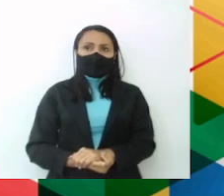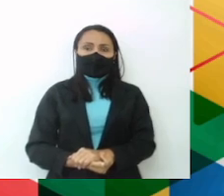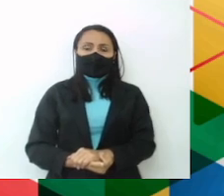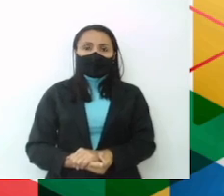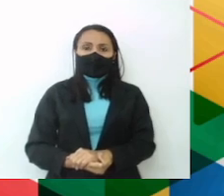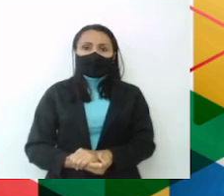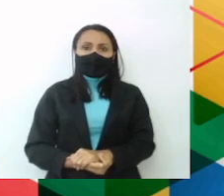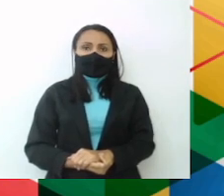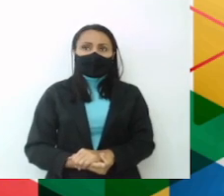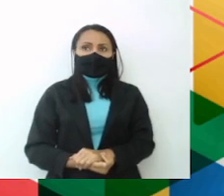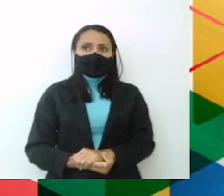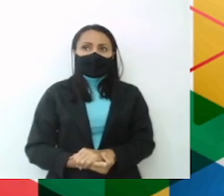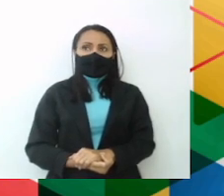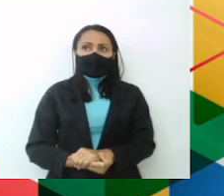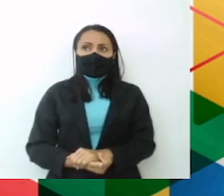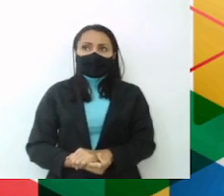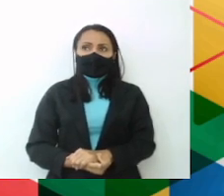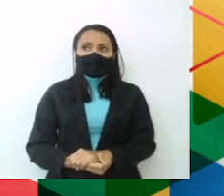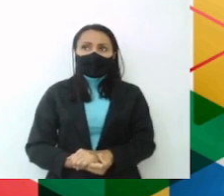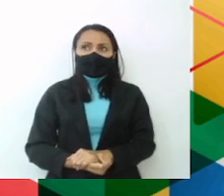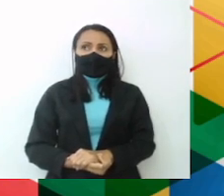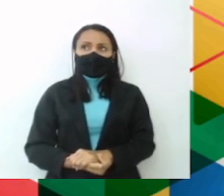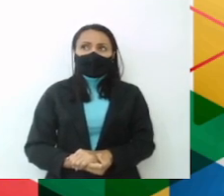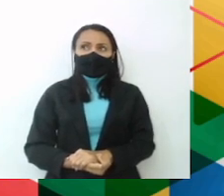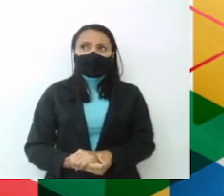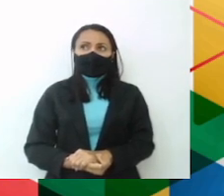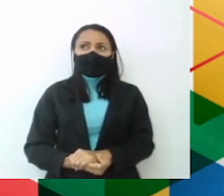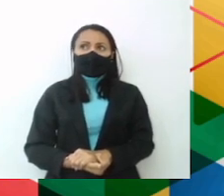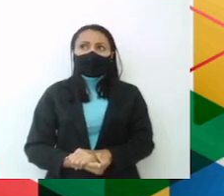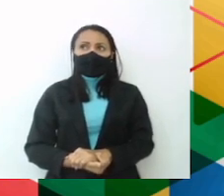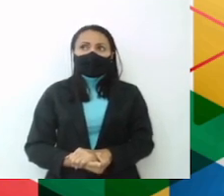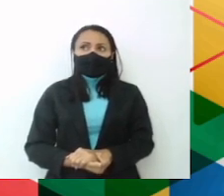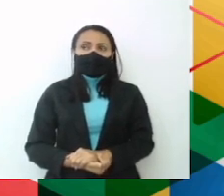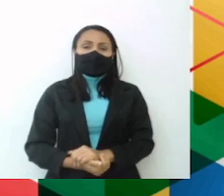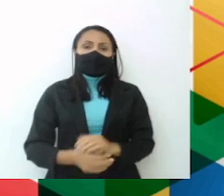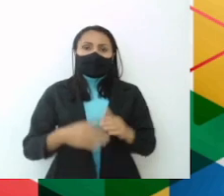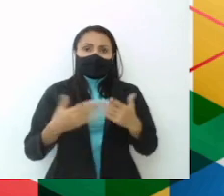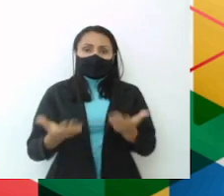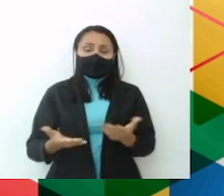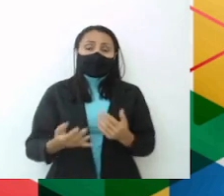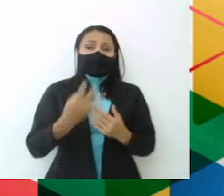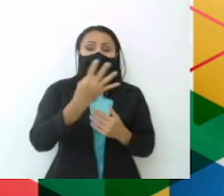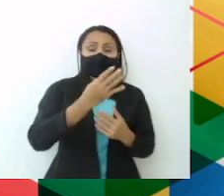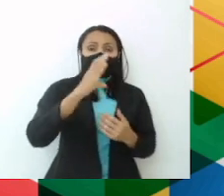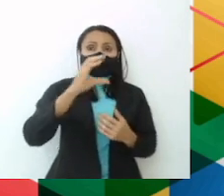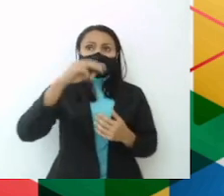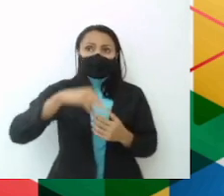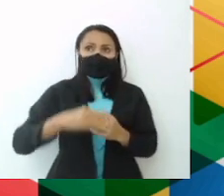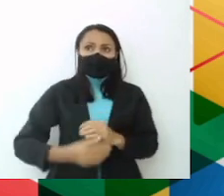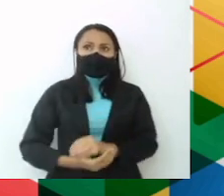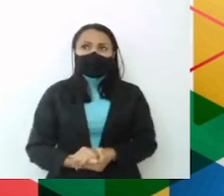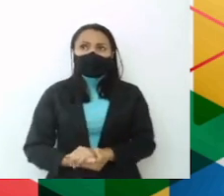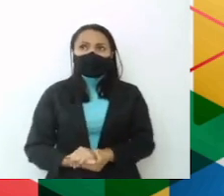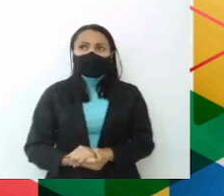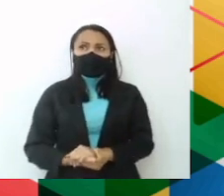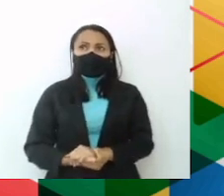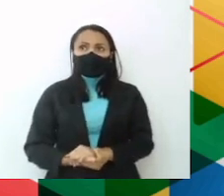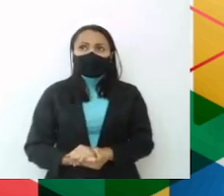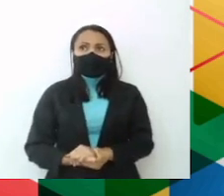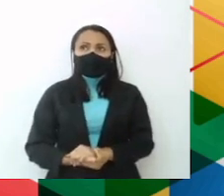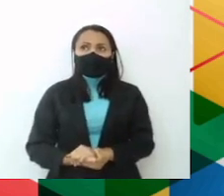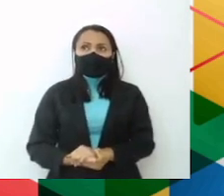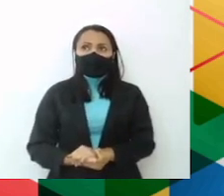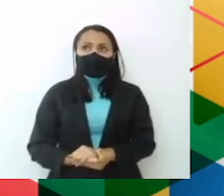Então, tá lá. Passados 36 minutos, só restam 4 centímetros da vela. Então, agora é